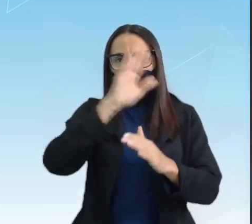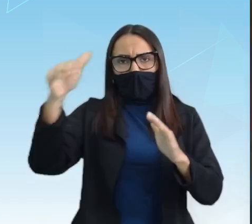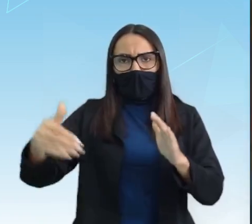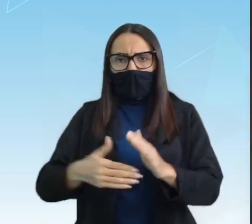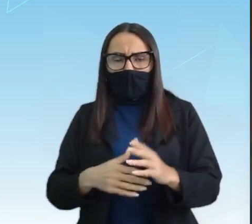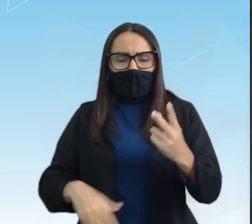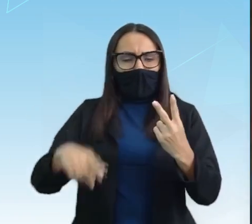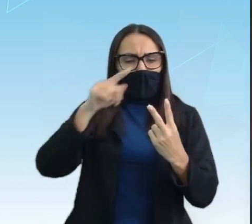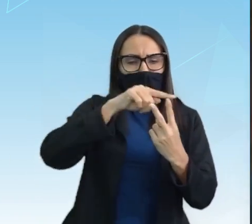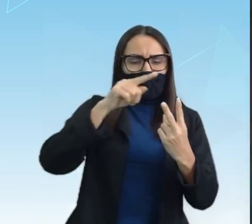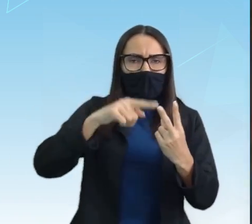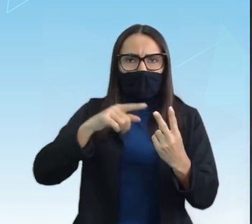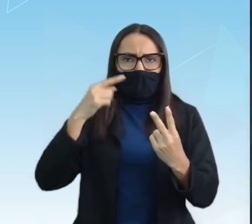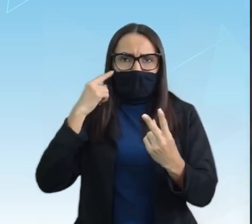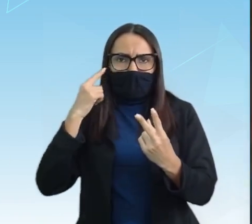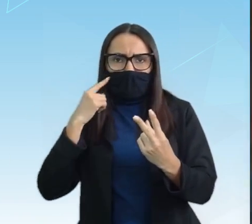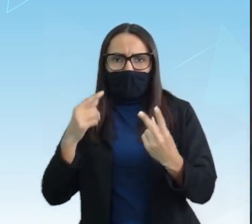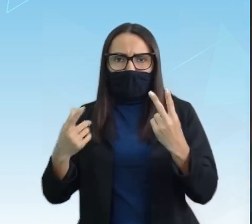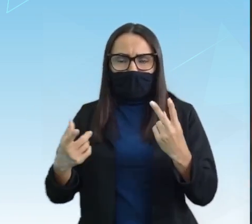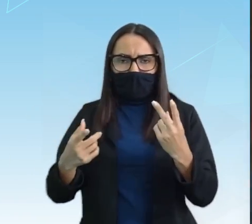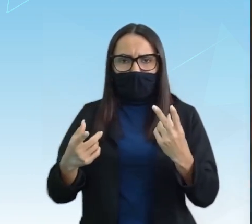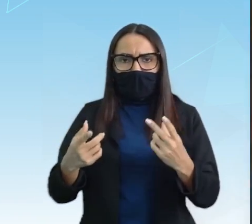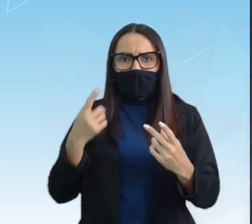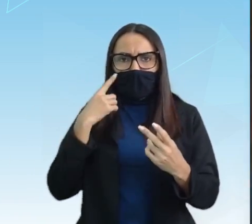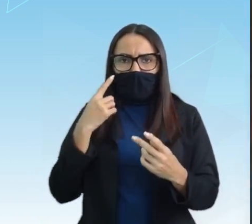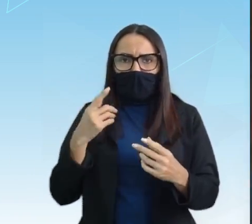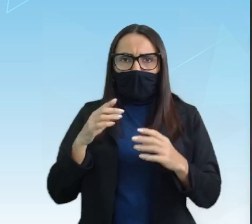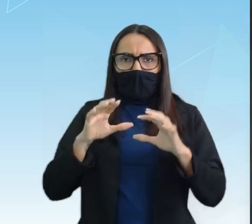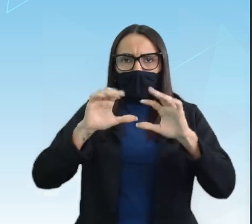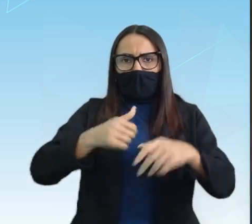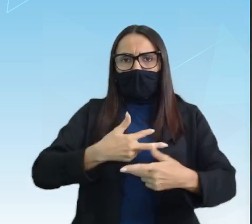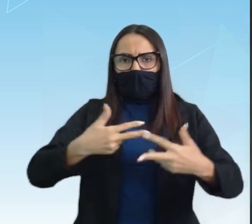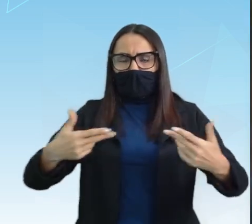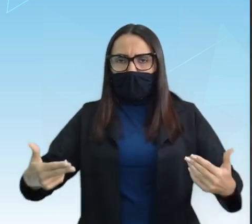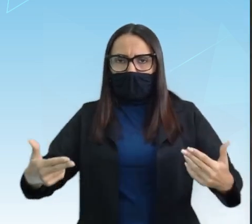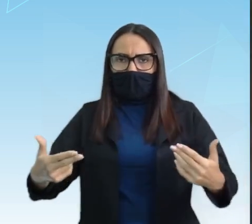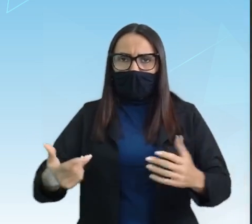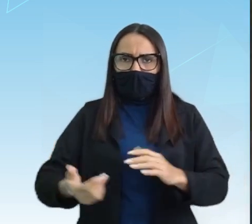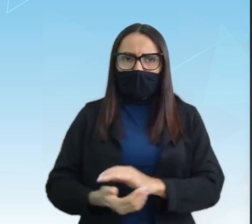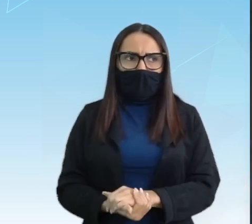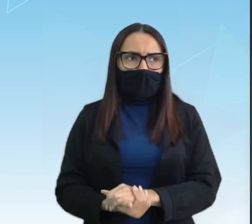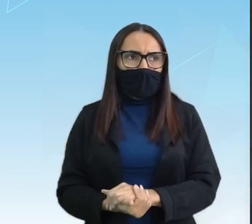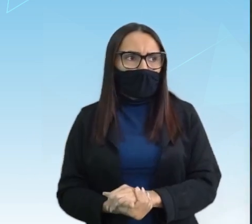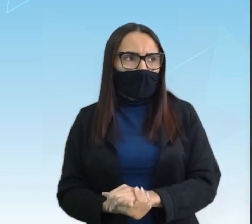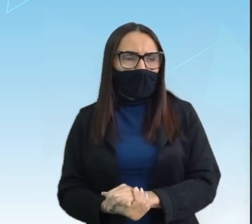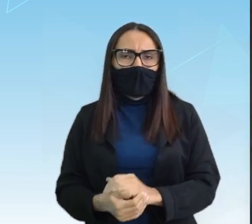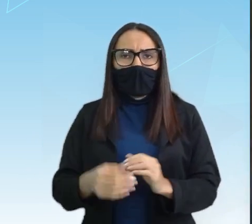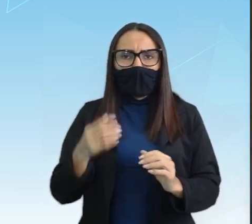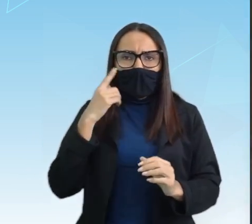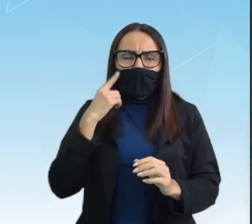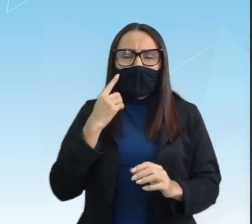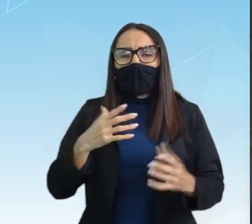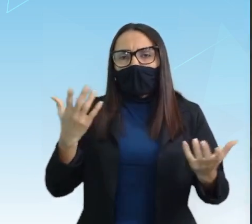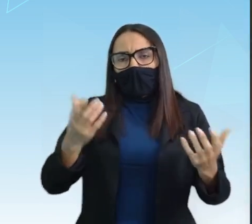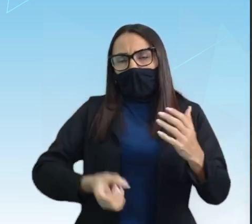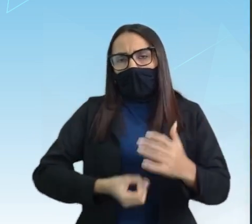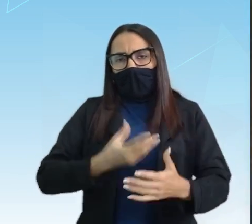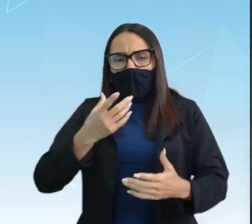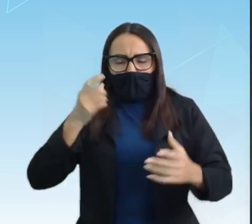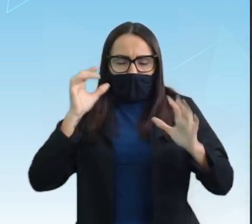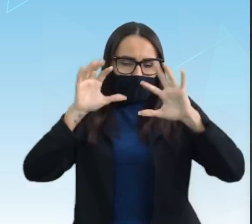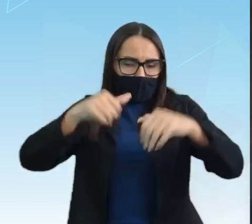formas, da pecuária intensiva e da extensiva. A de corte, já sabe, criação de animais,